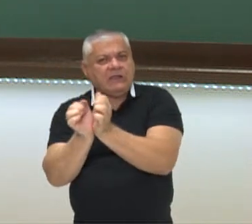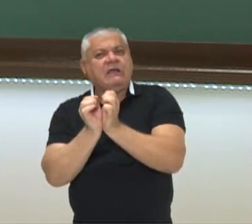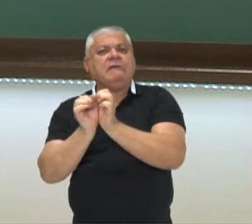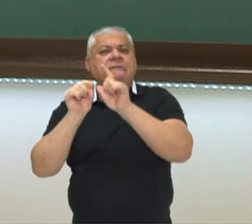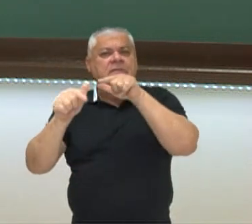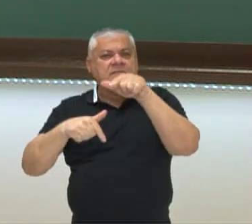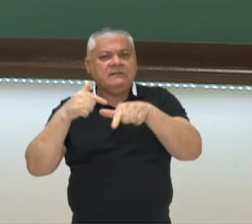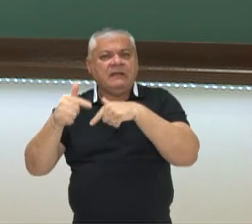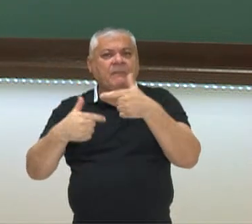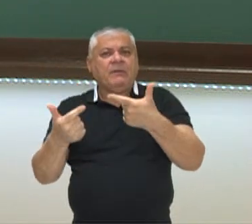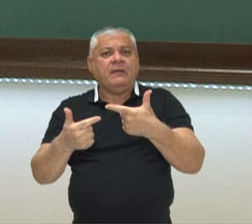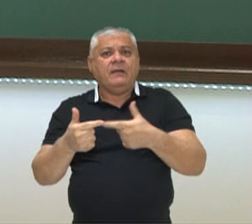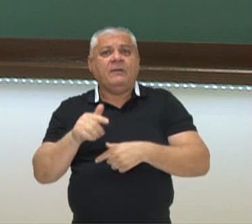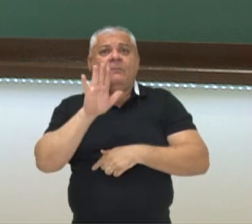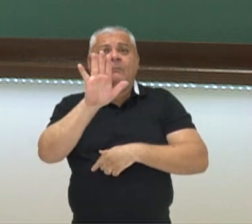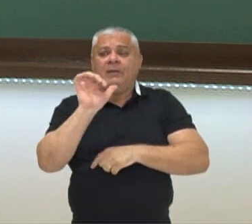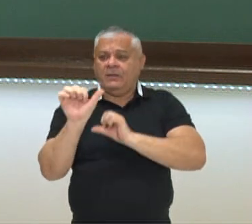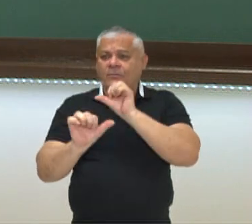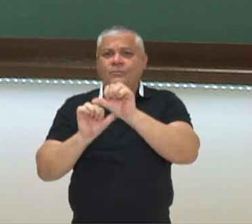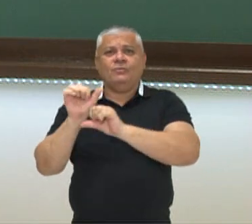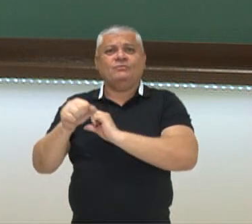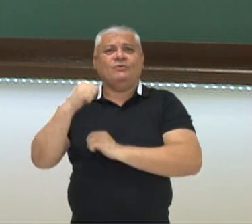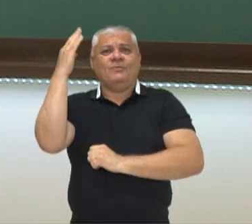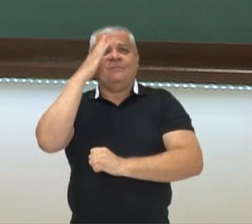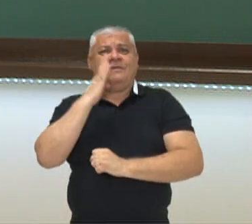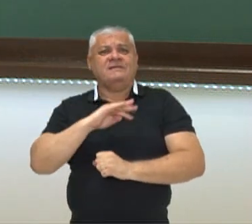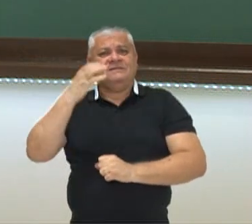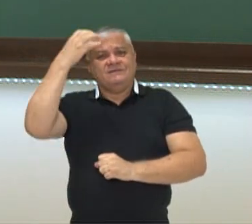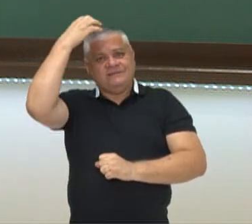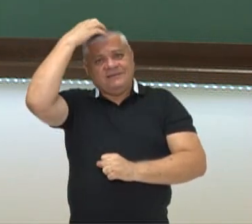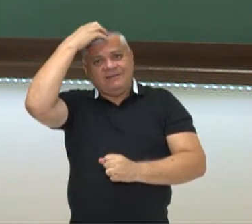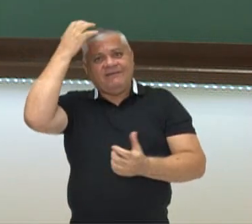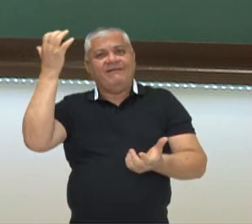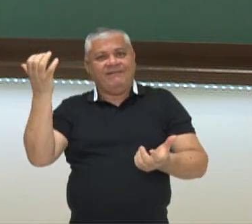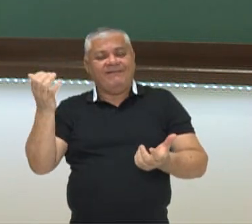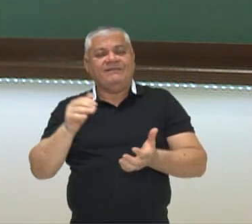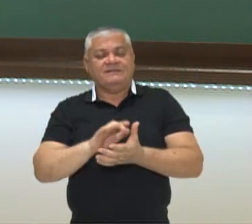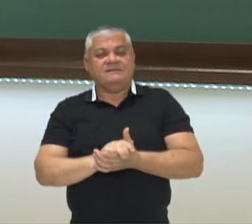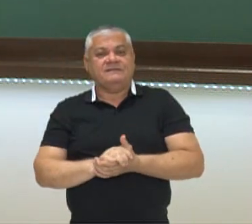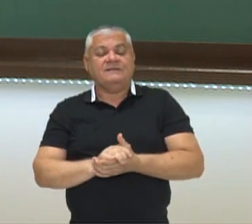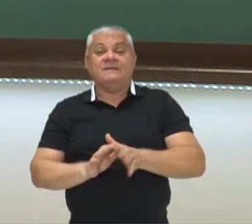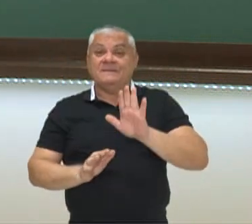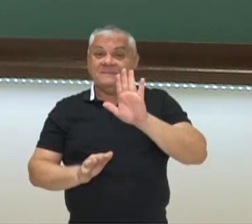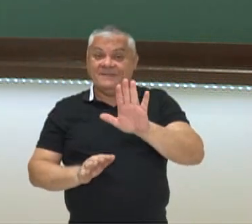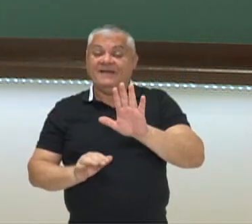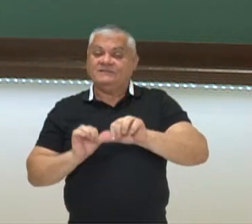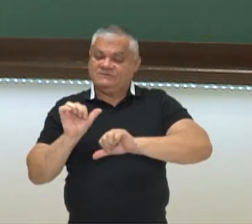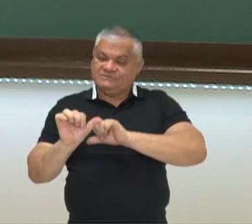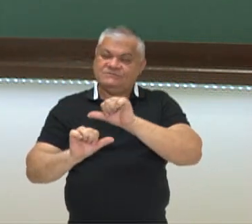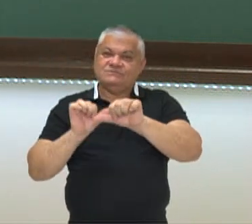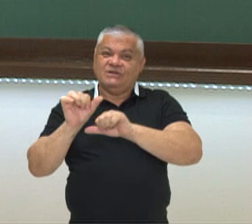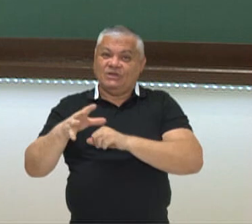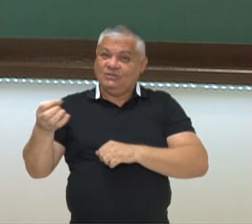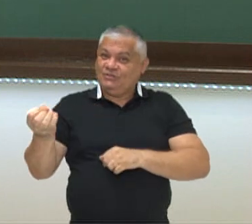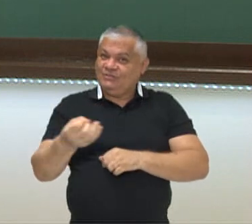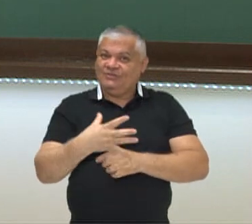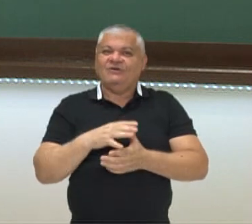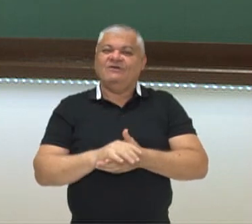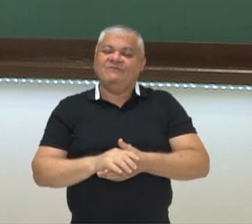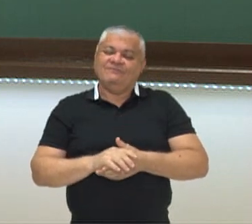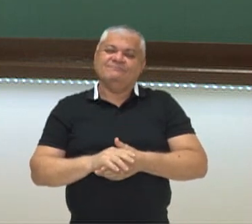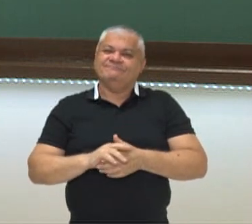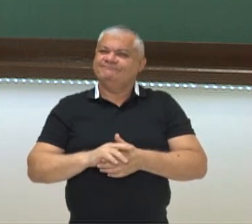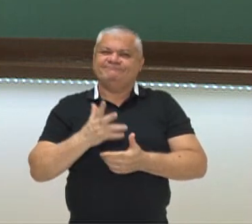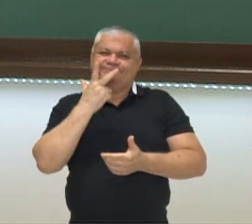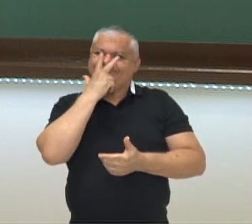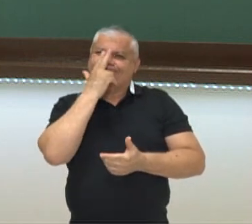que teoricamente tendia a ser mais próspero em relação aos próprios brasileiros. Porém, essa modernização, essas mudanças foram